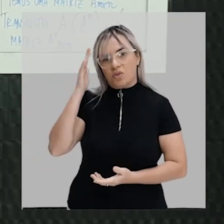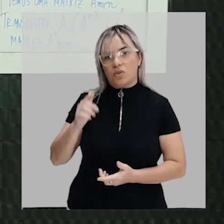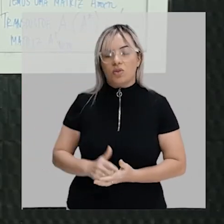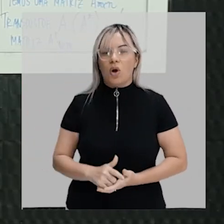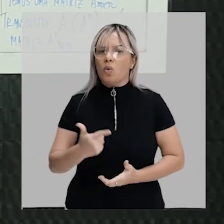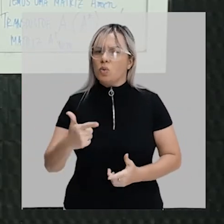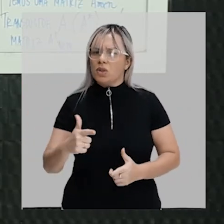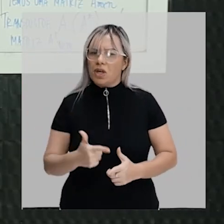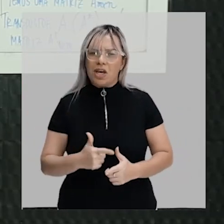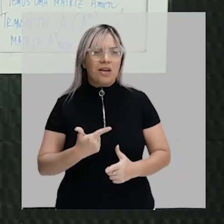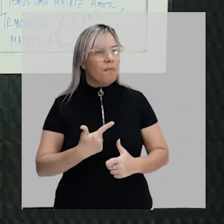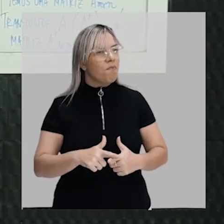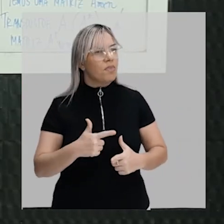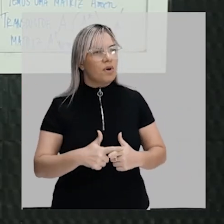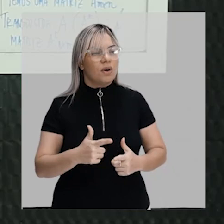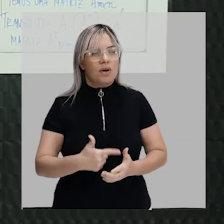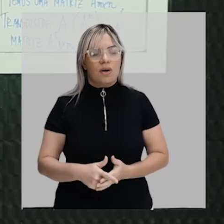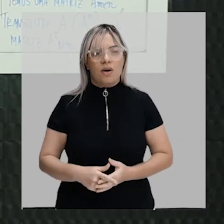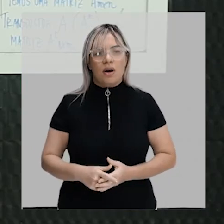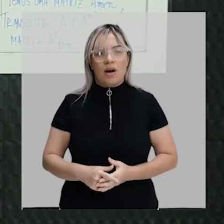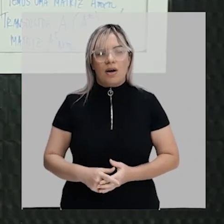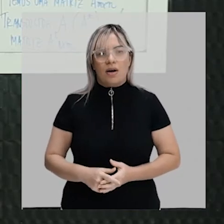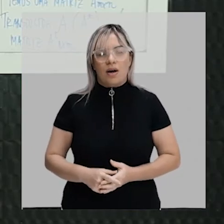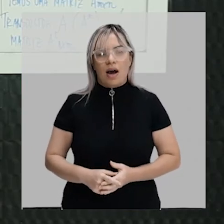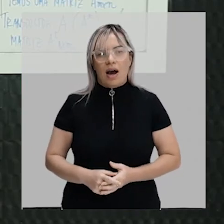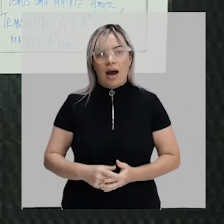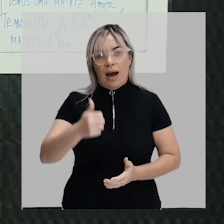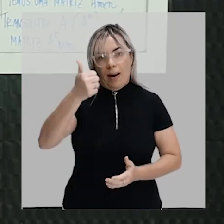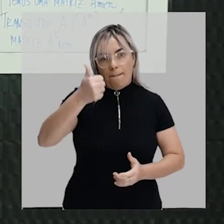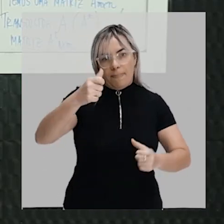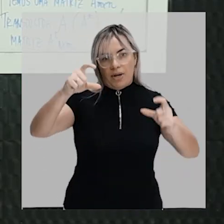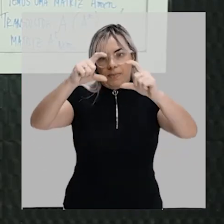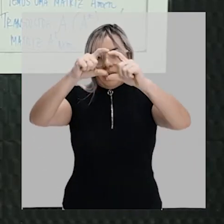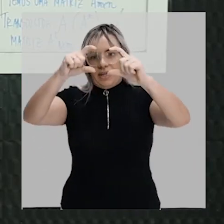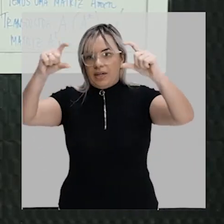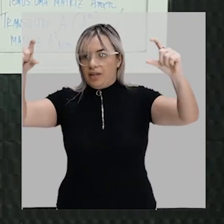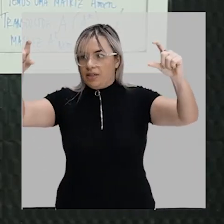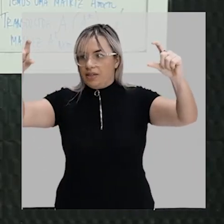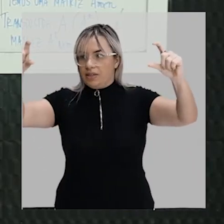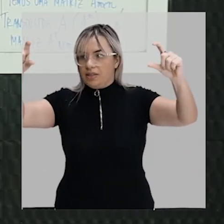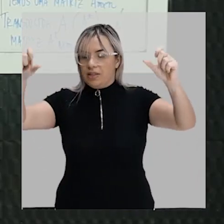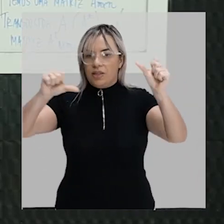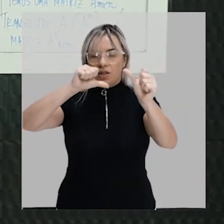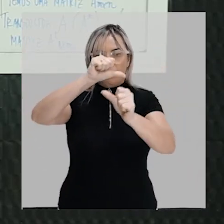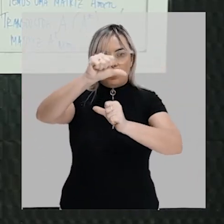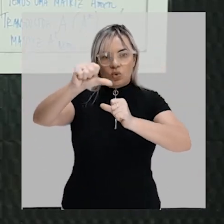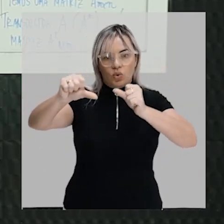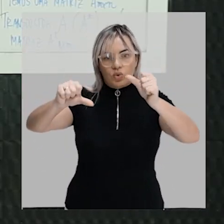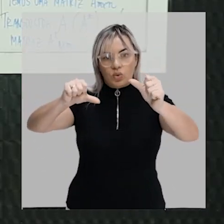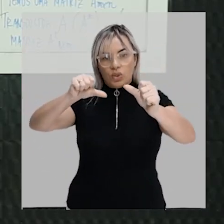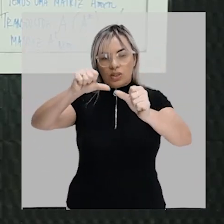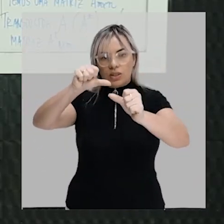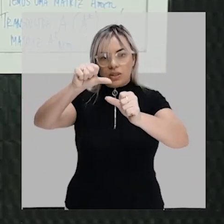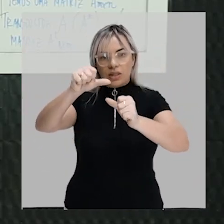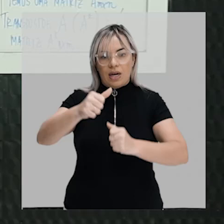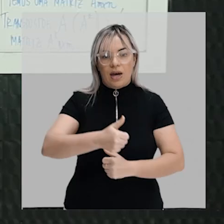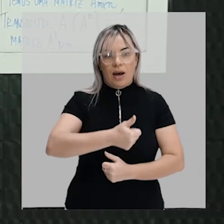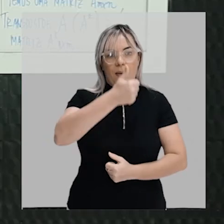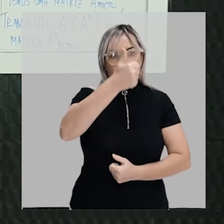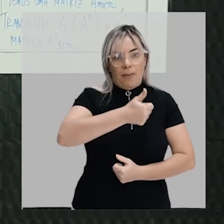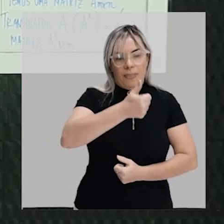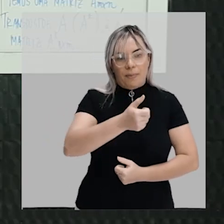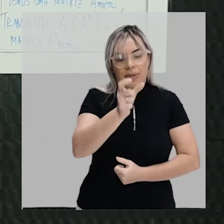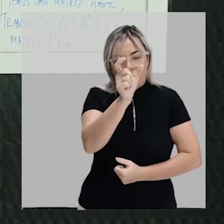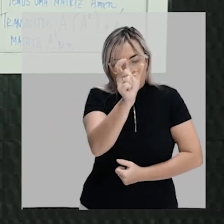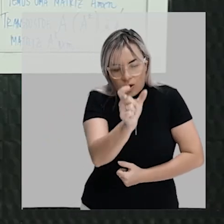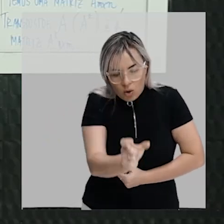pega essa primeira linha aqui ó e transformando a primeira coluna tá essa Matriz aqui é uma matriz